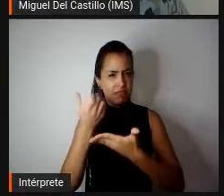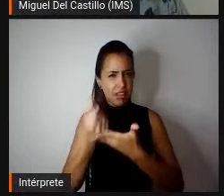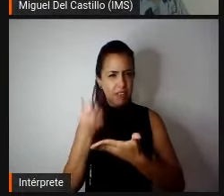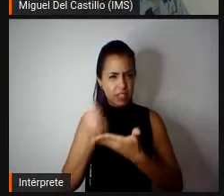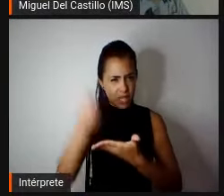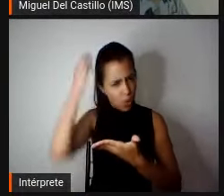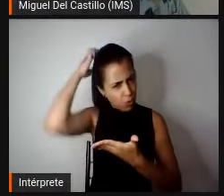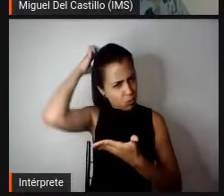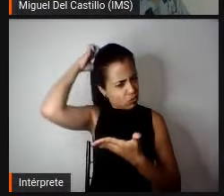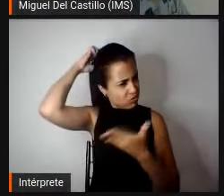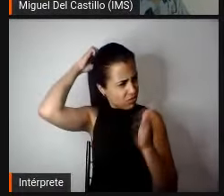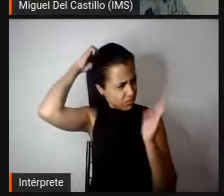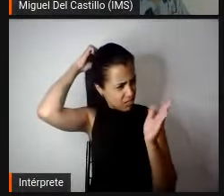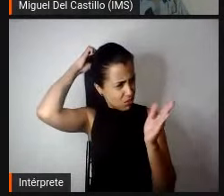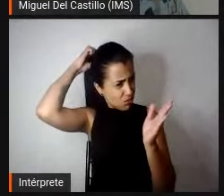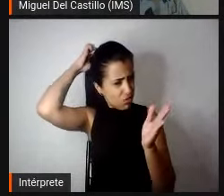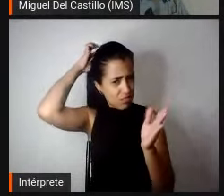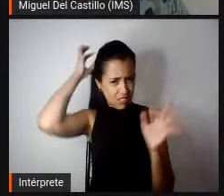gravados.